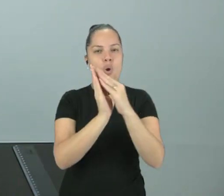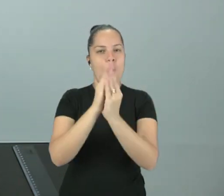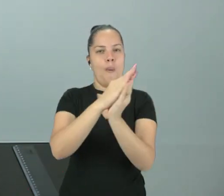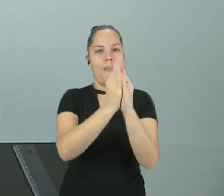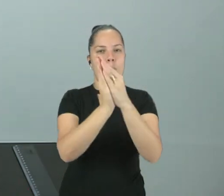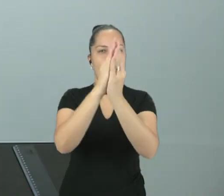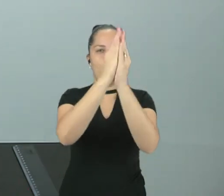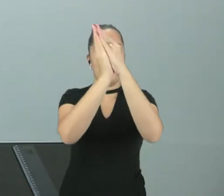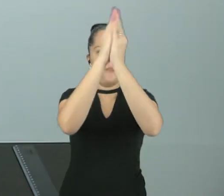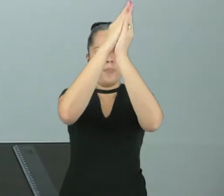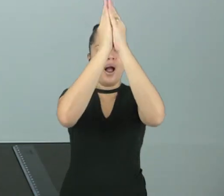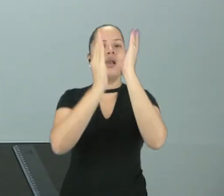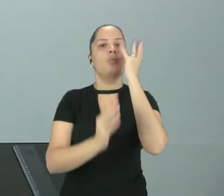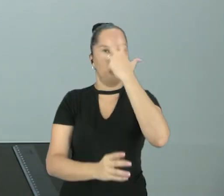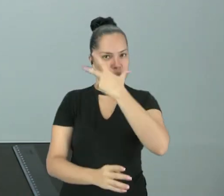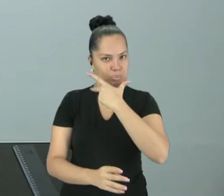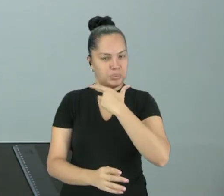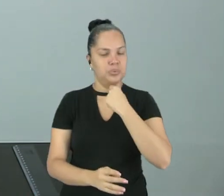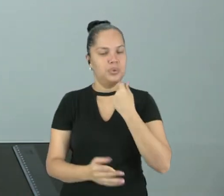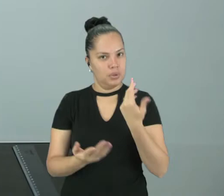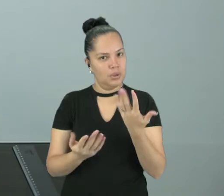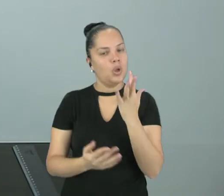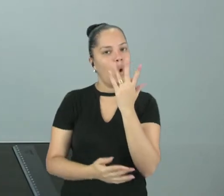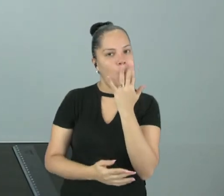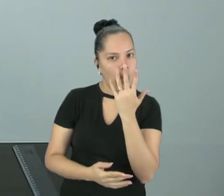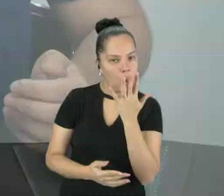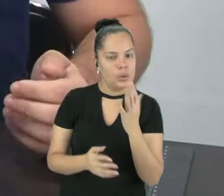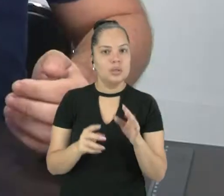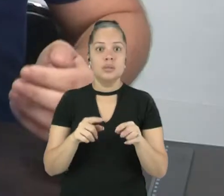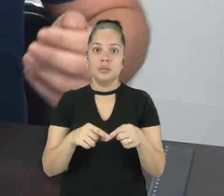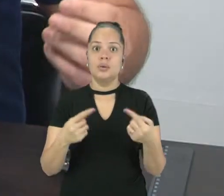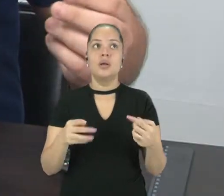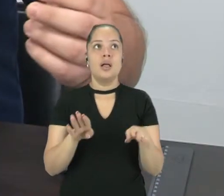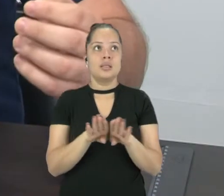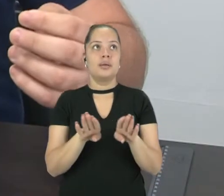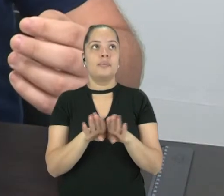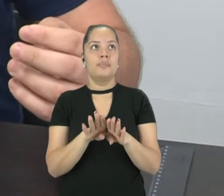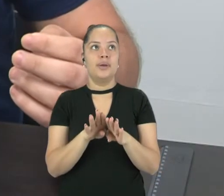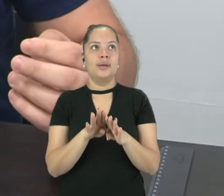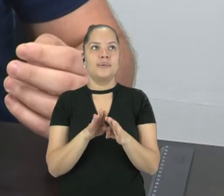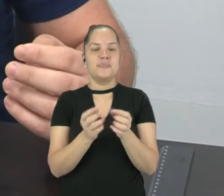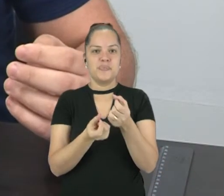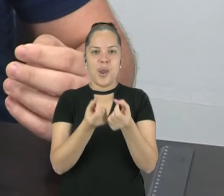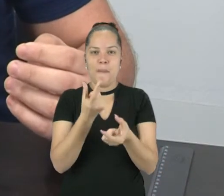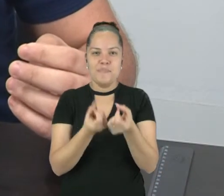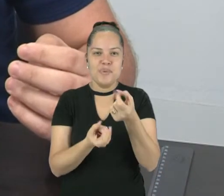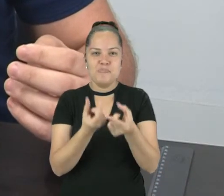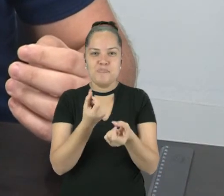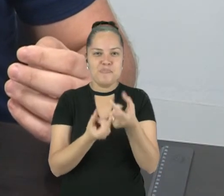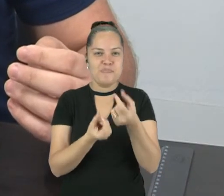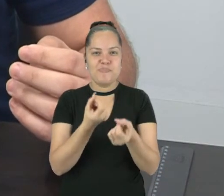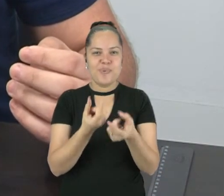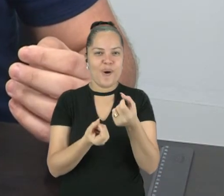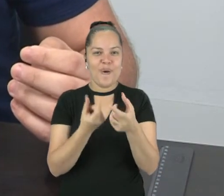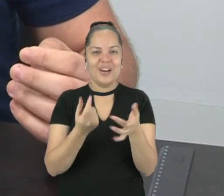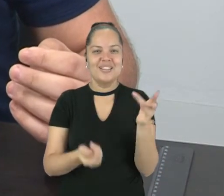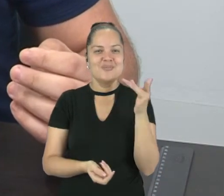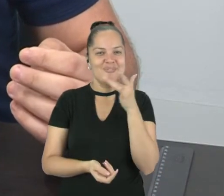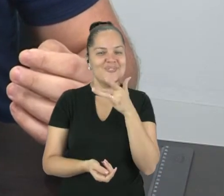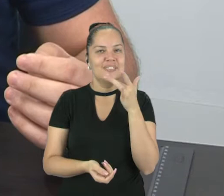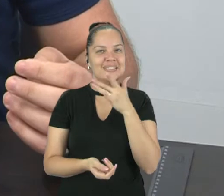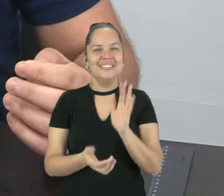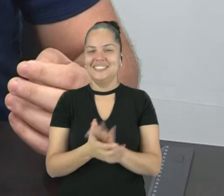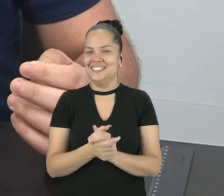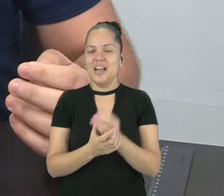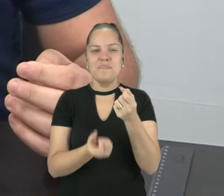colorido ok nós temos também aqui a pipoca né pipoca fica bem